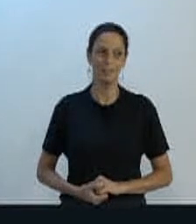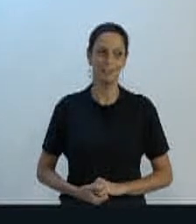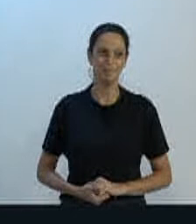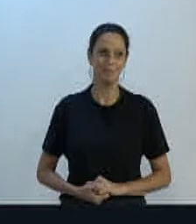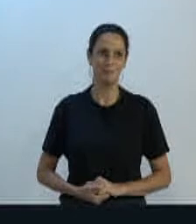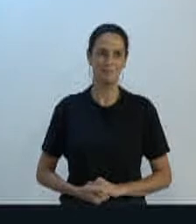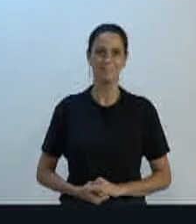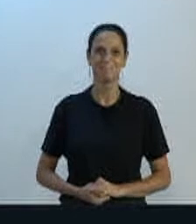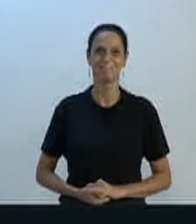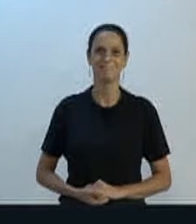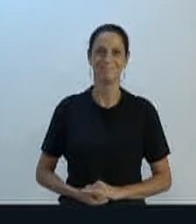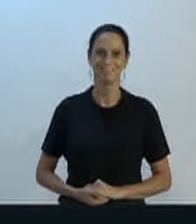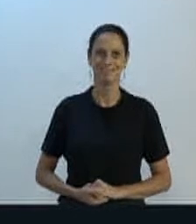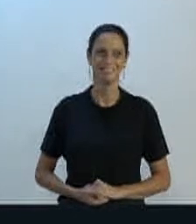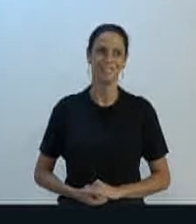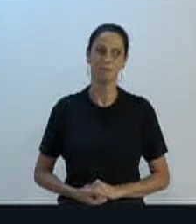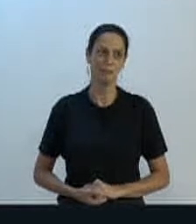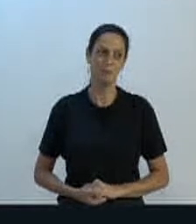Sim.